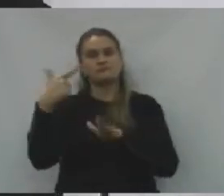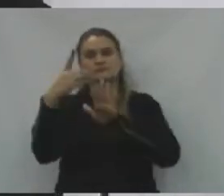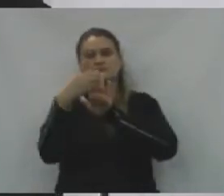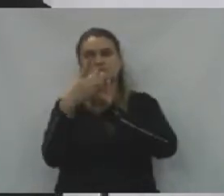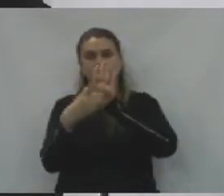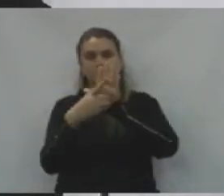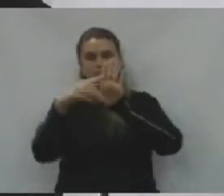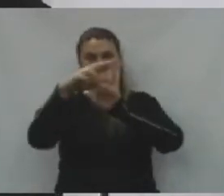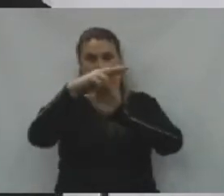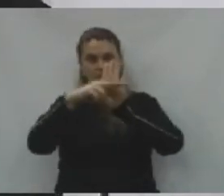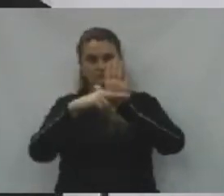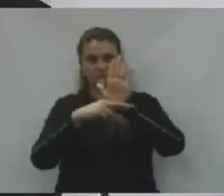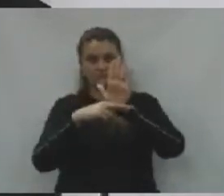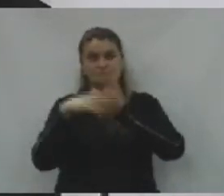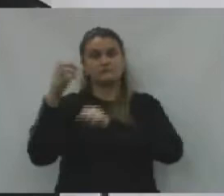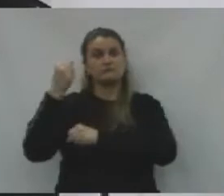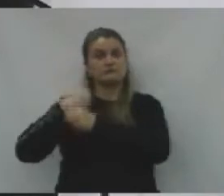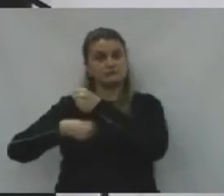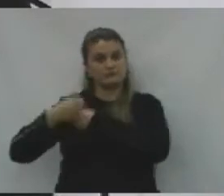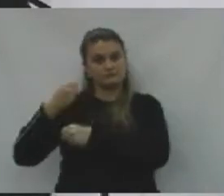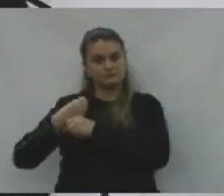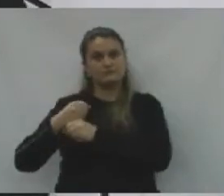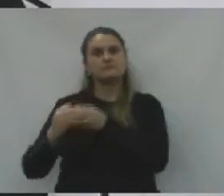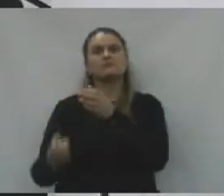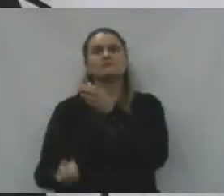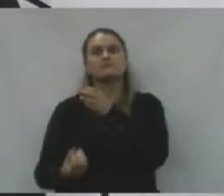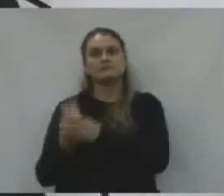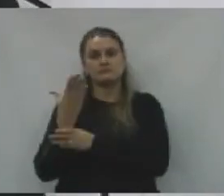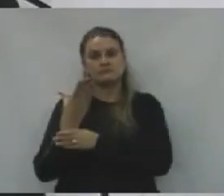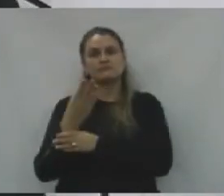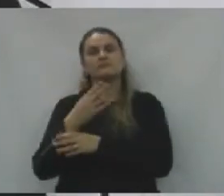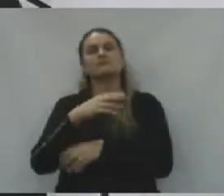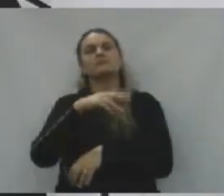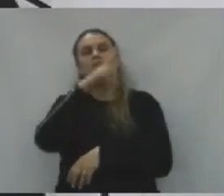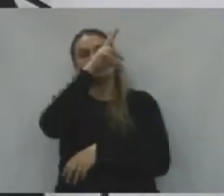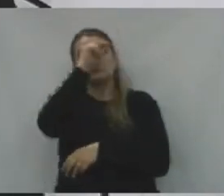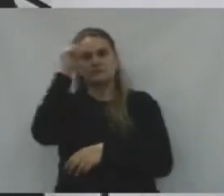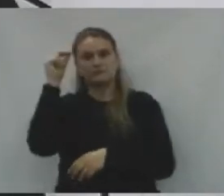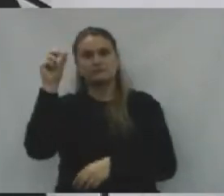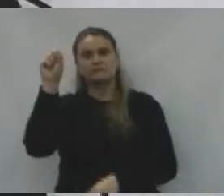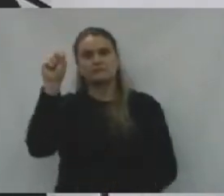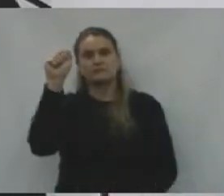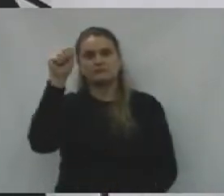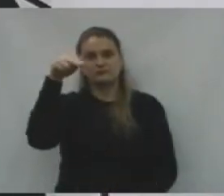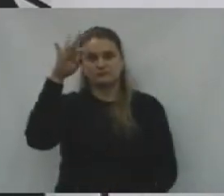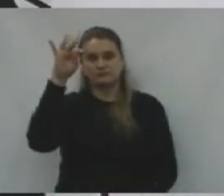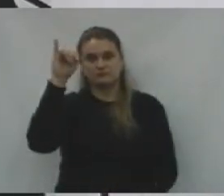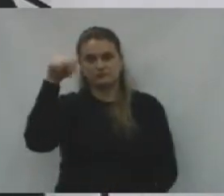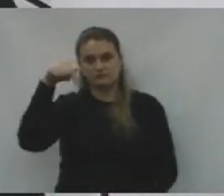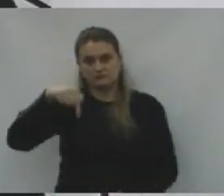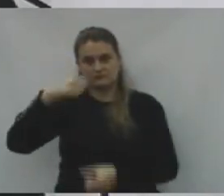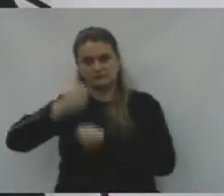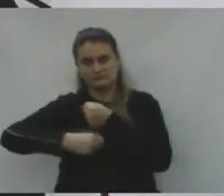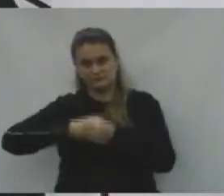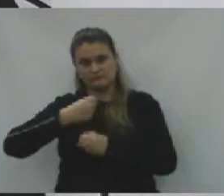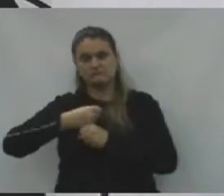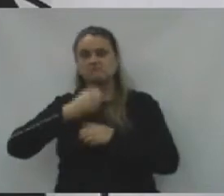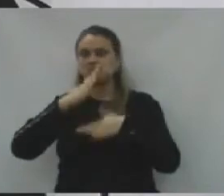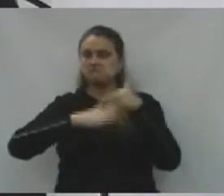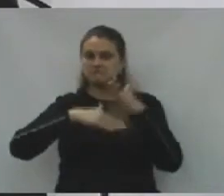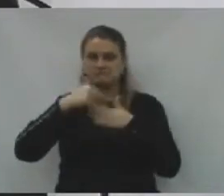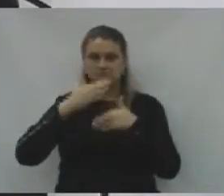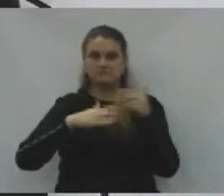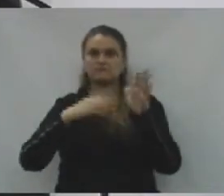tinha um decreto regulamentando. E, ano passado, isso foi feito, e o prefeito Santinho Roveda, esse ano, pôs